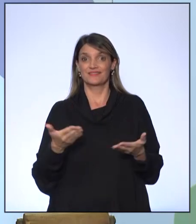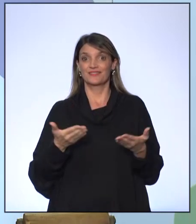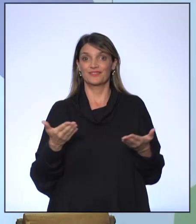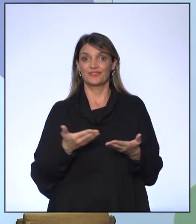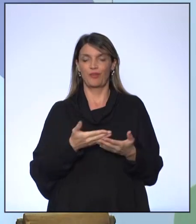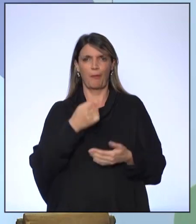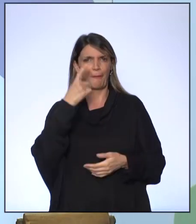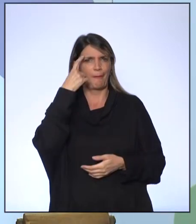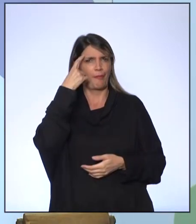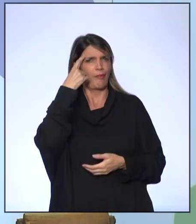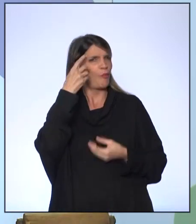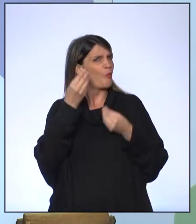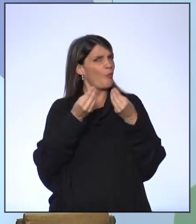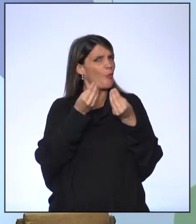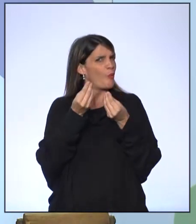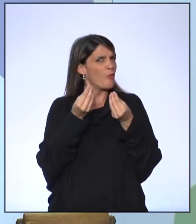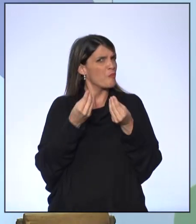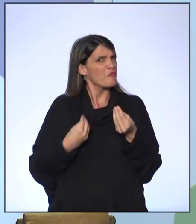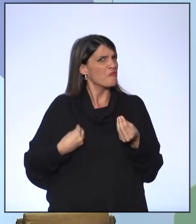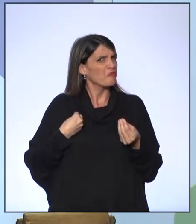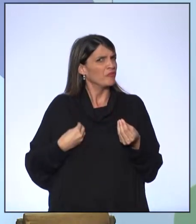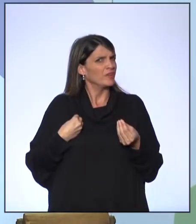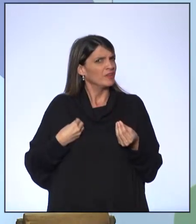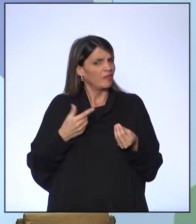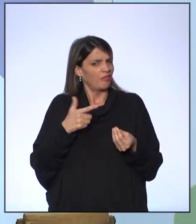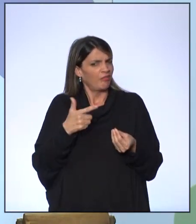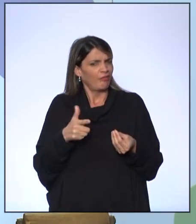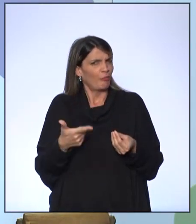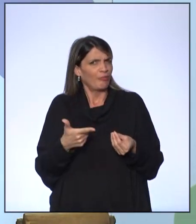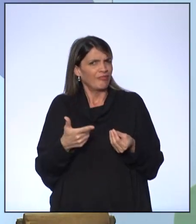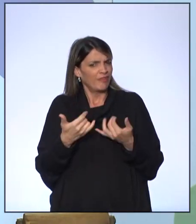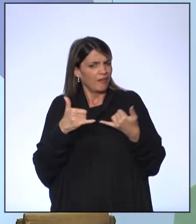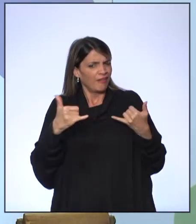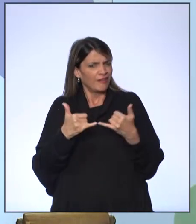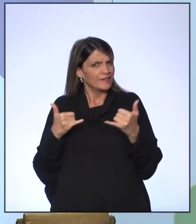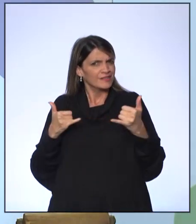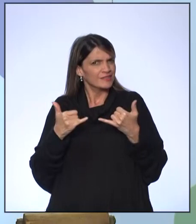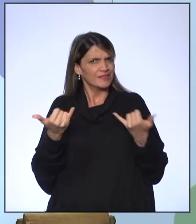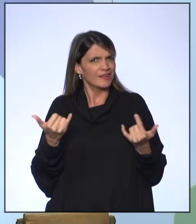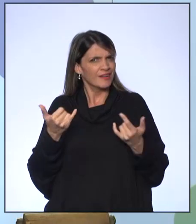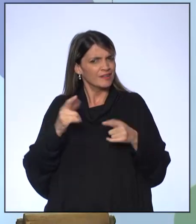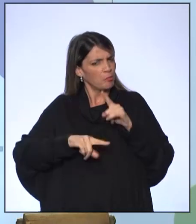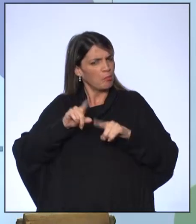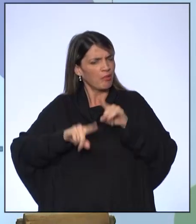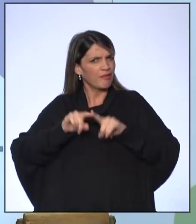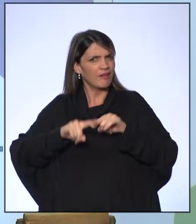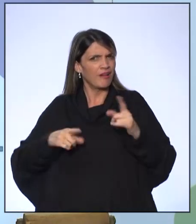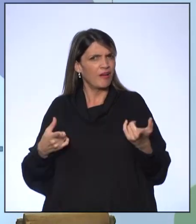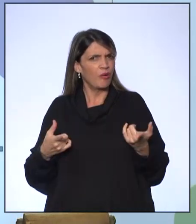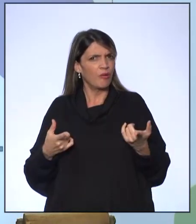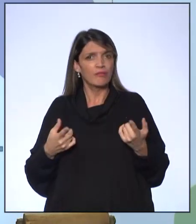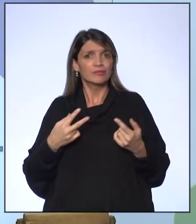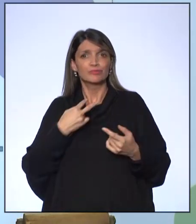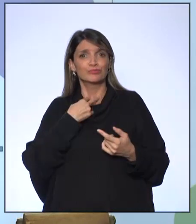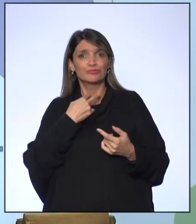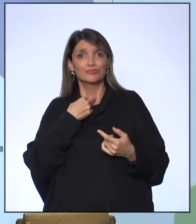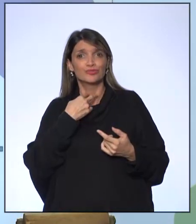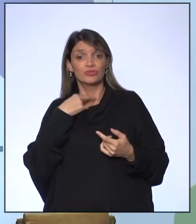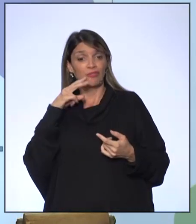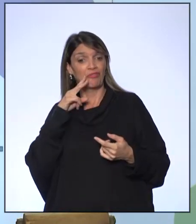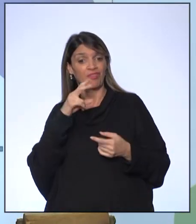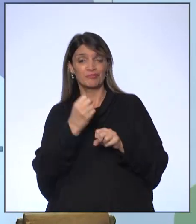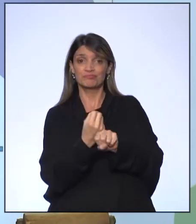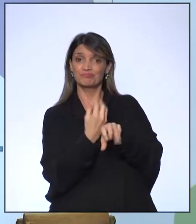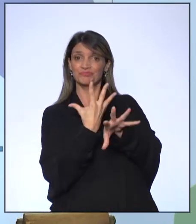Pensa como seria a sua vida sem eletricidade hoje. Você não estaria nem podendo assistir essa aula. Olha como ela é importante